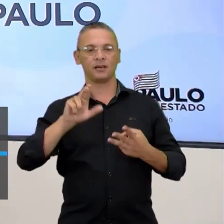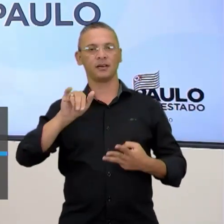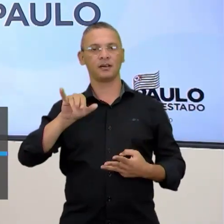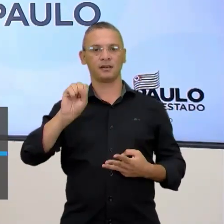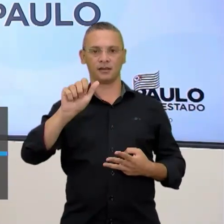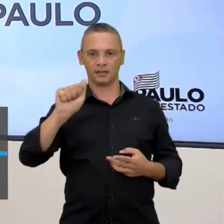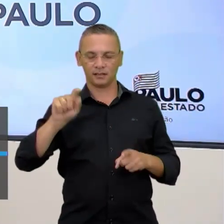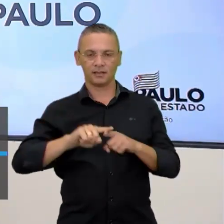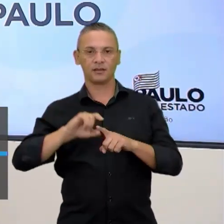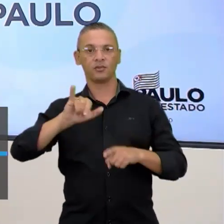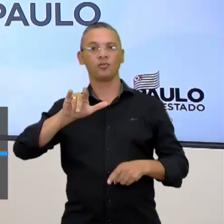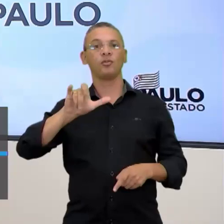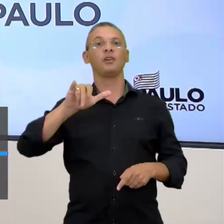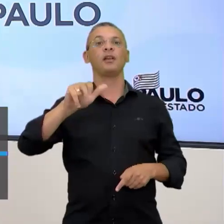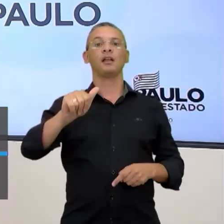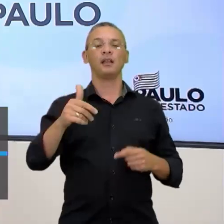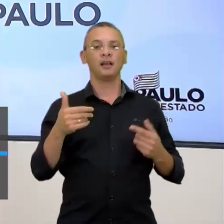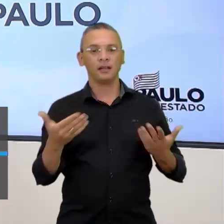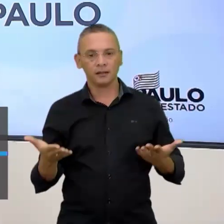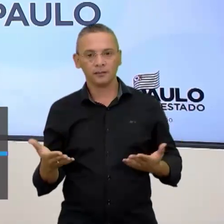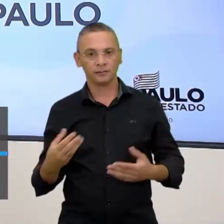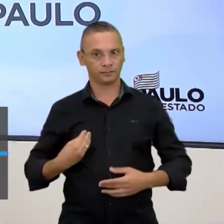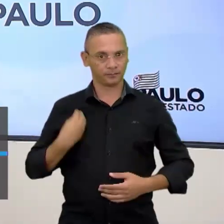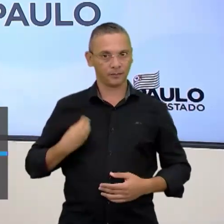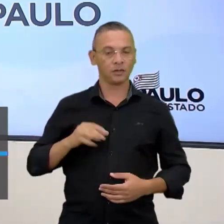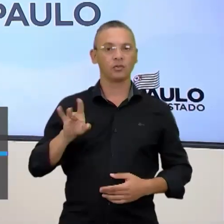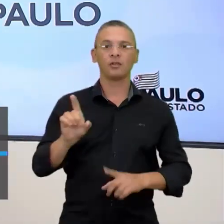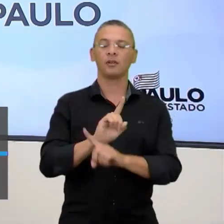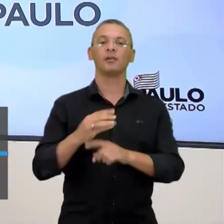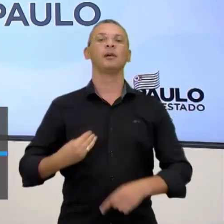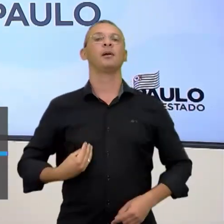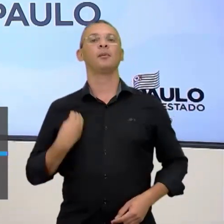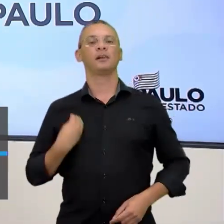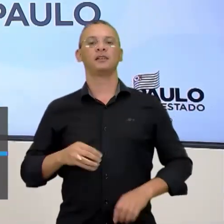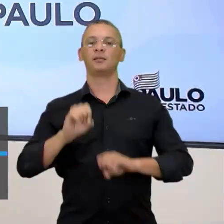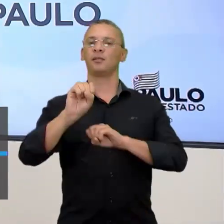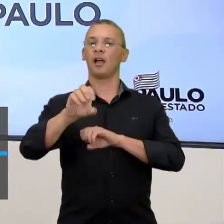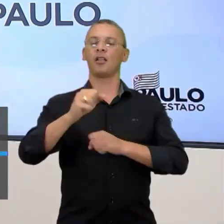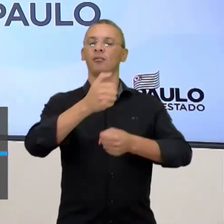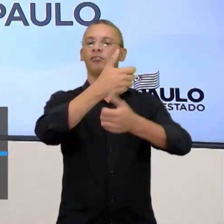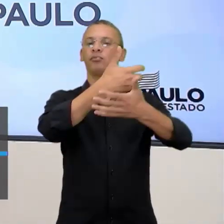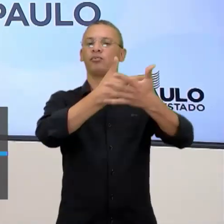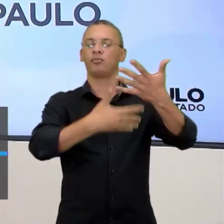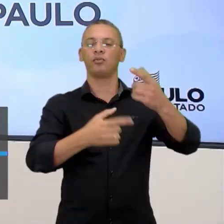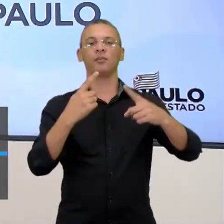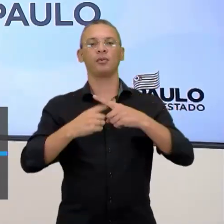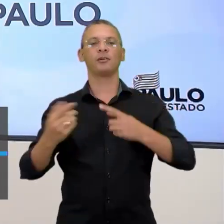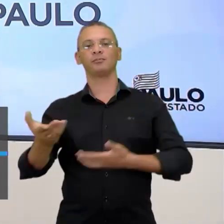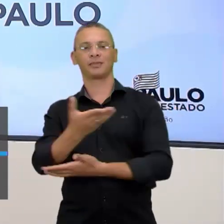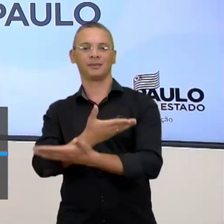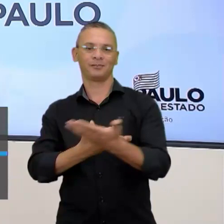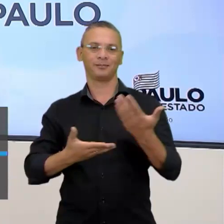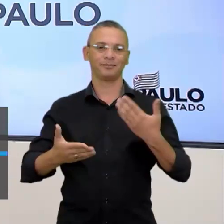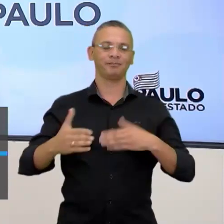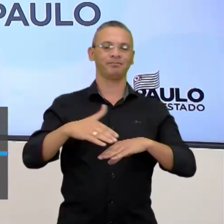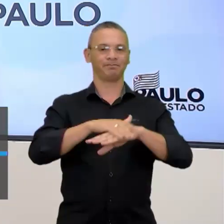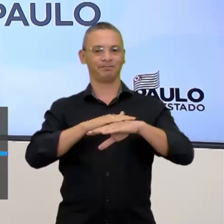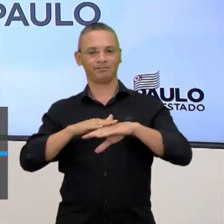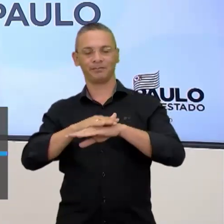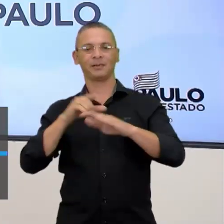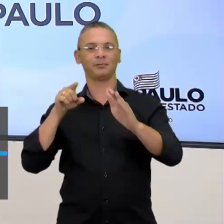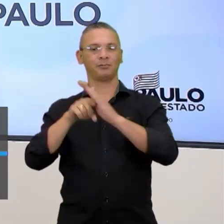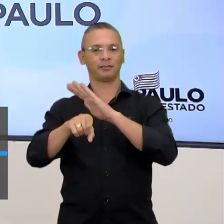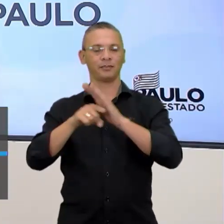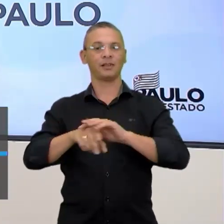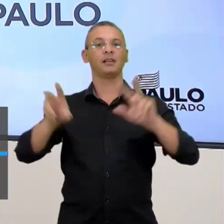Alessandra, Juliana, falem presente para mim e não só presente, participem da aula, participem porque essa aula será bem interativa, haverá várias questões,